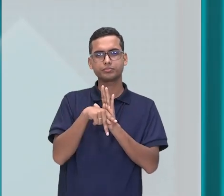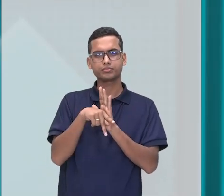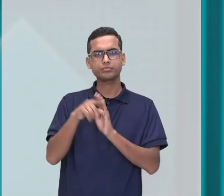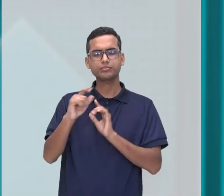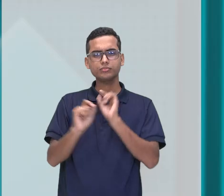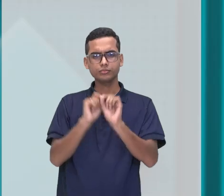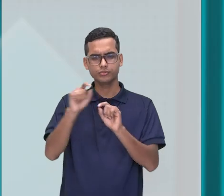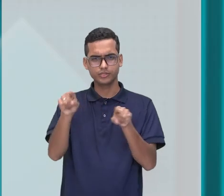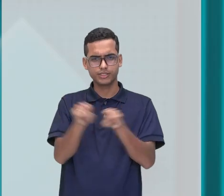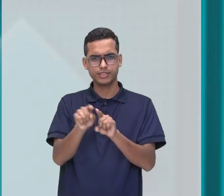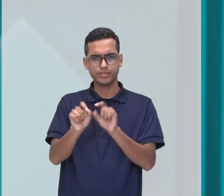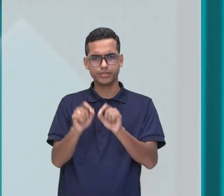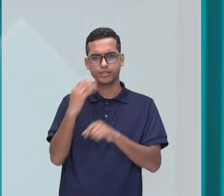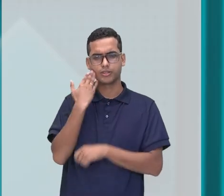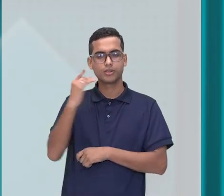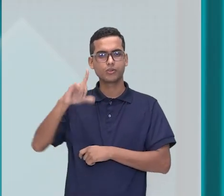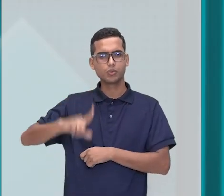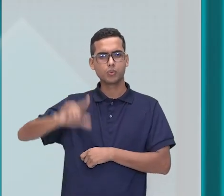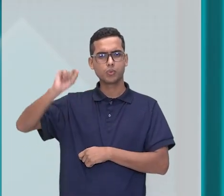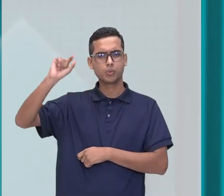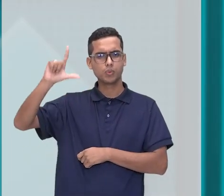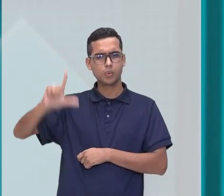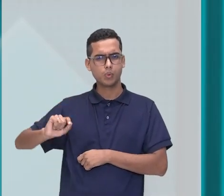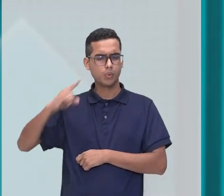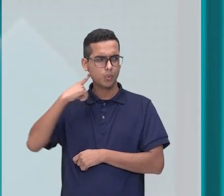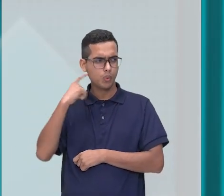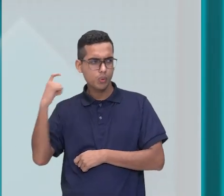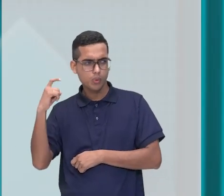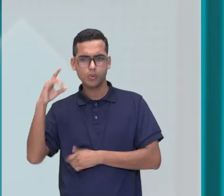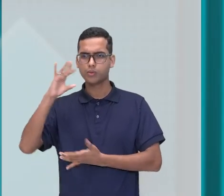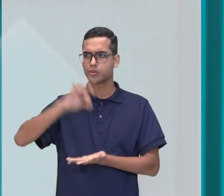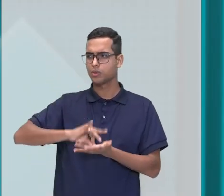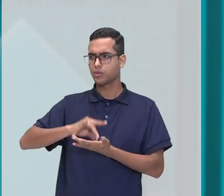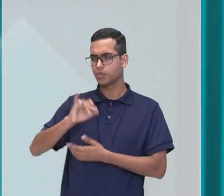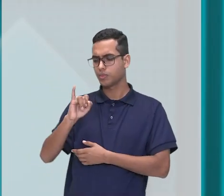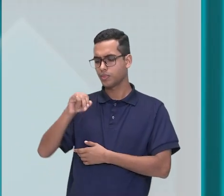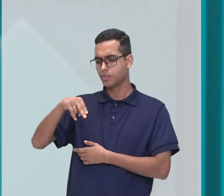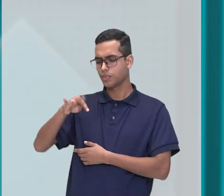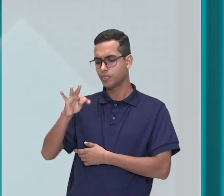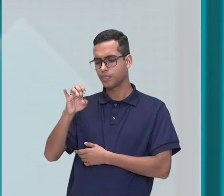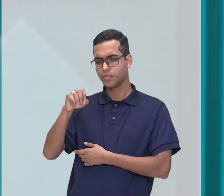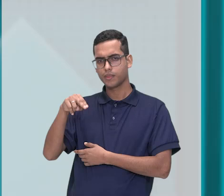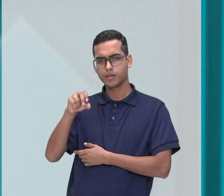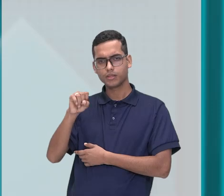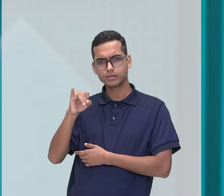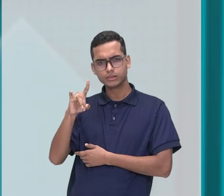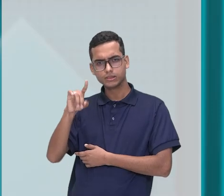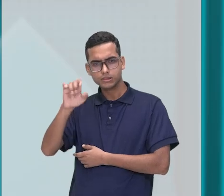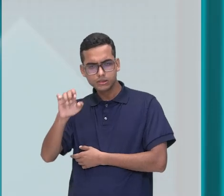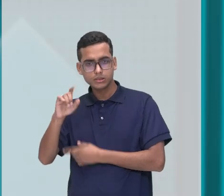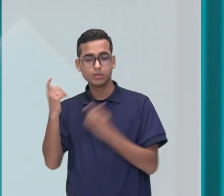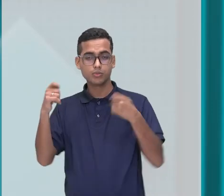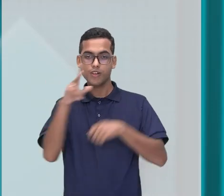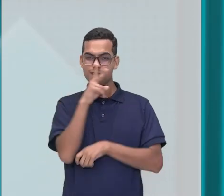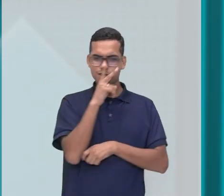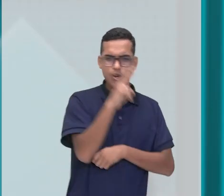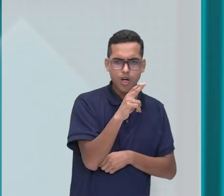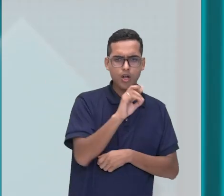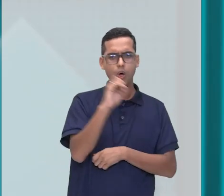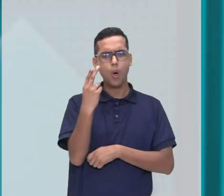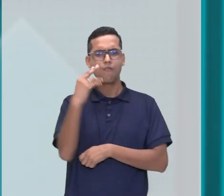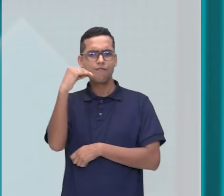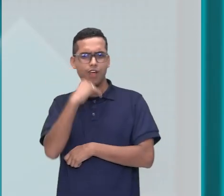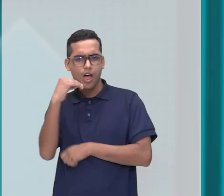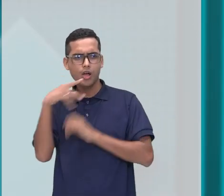confundido com o volume do som. Lembra que a intensidade, ela pode ser forte e pode ser